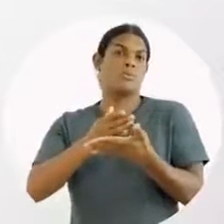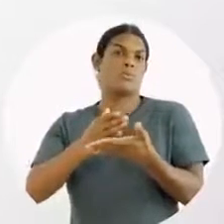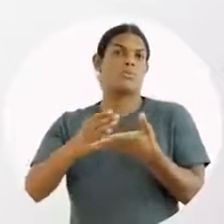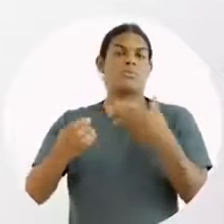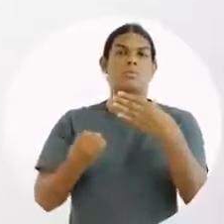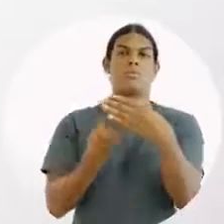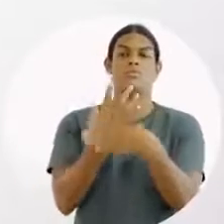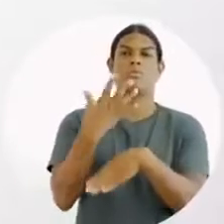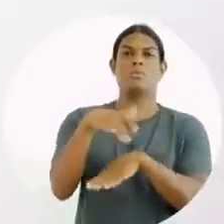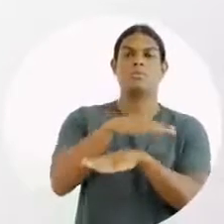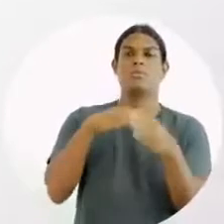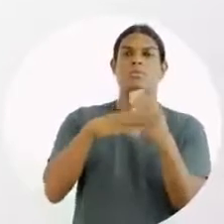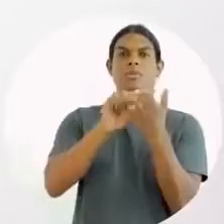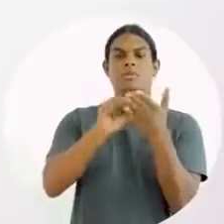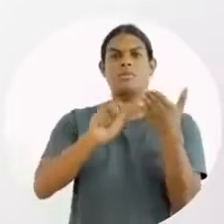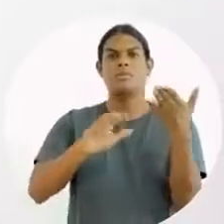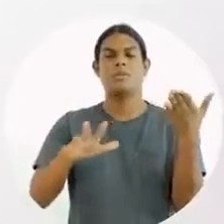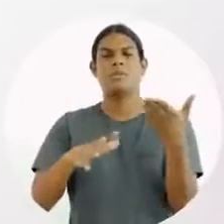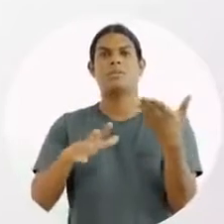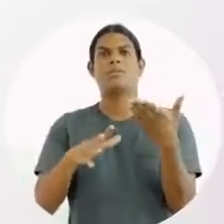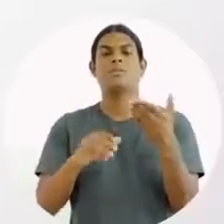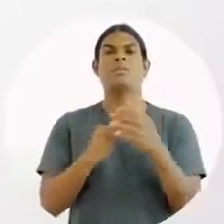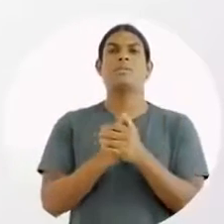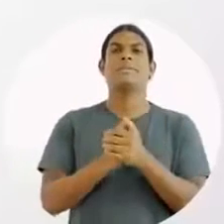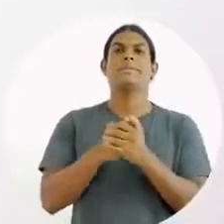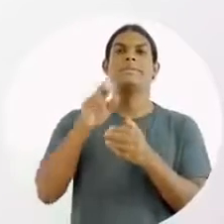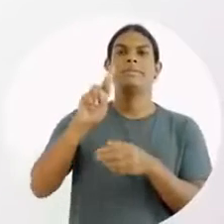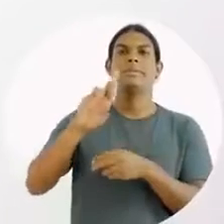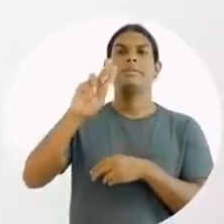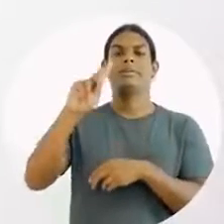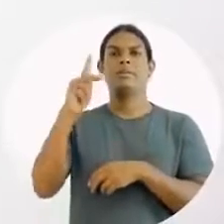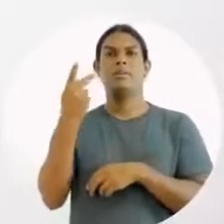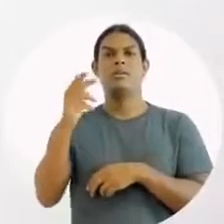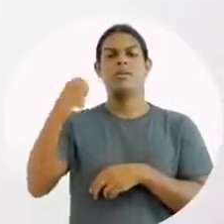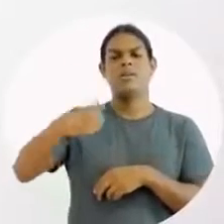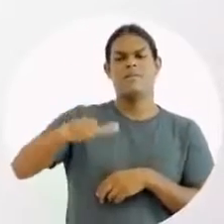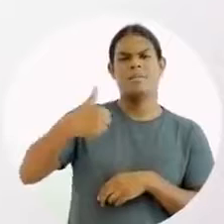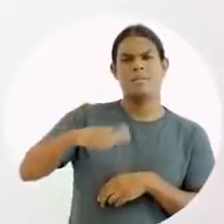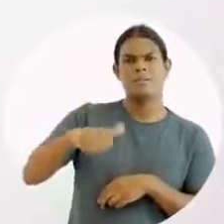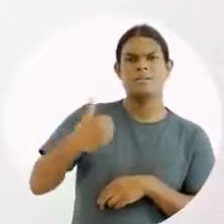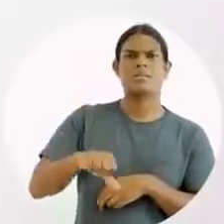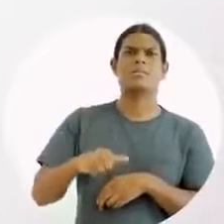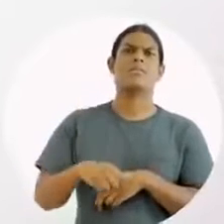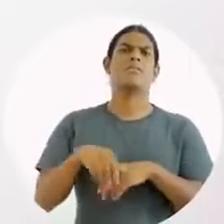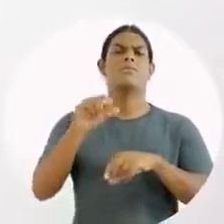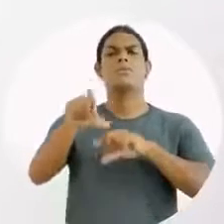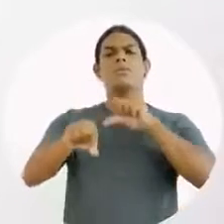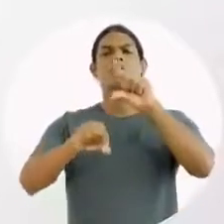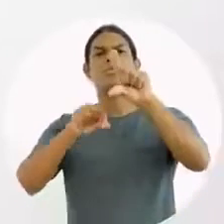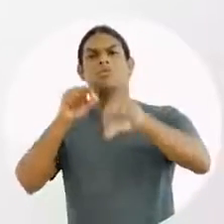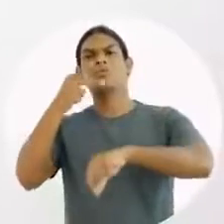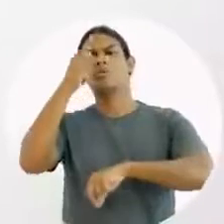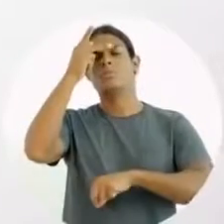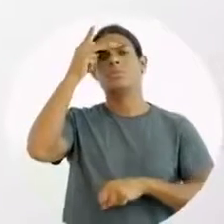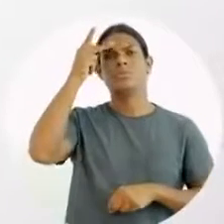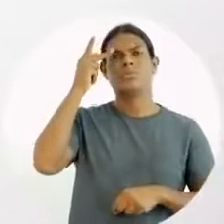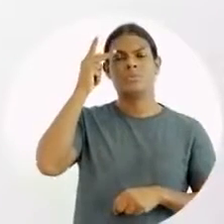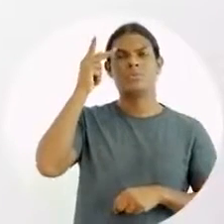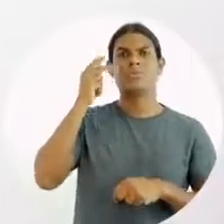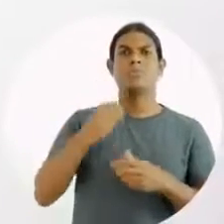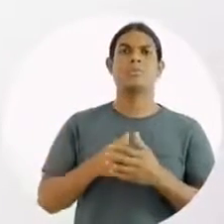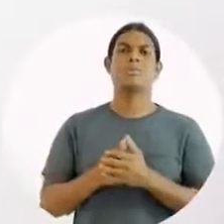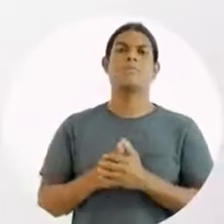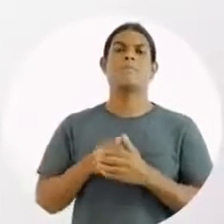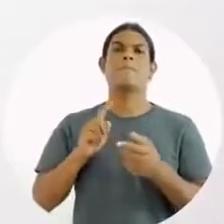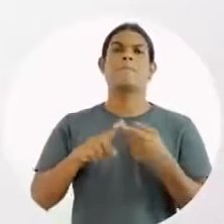humanos, como recrutamento e seleção, avaliação de desempenho, análise de cargos e salários, segurança